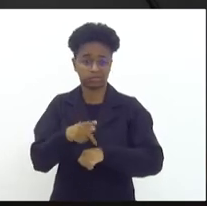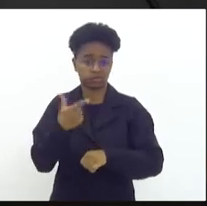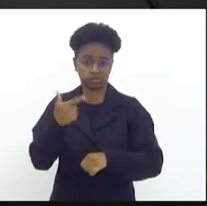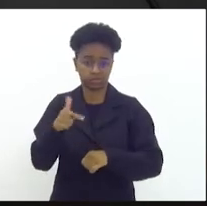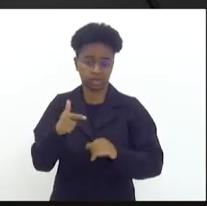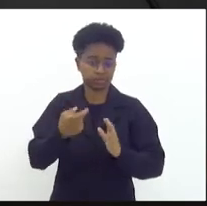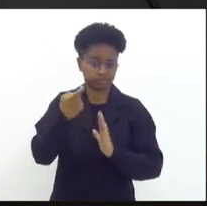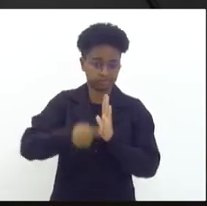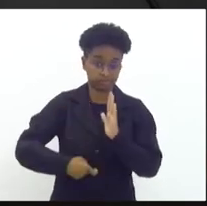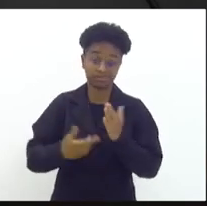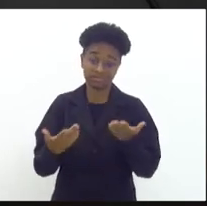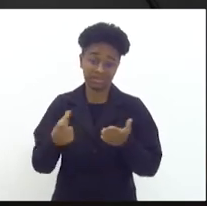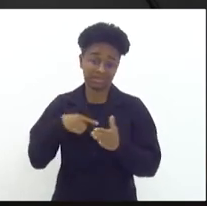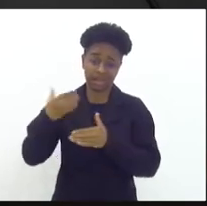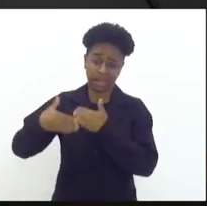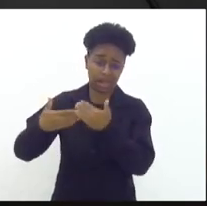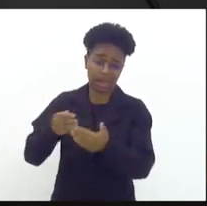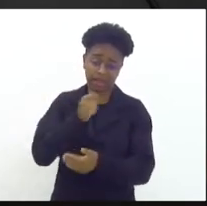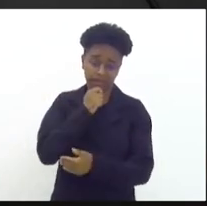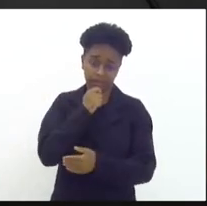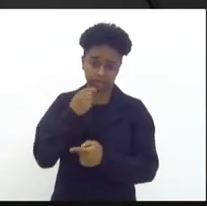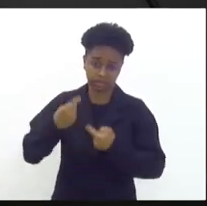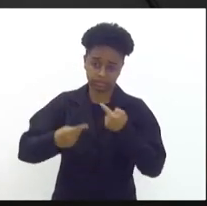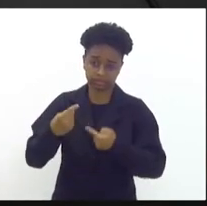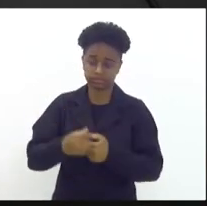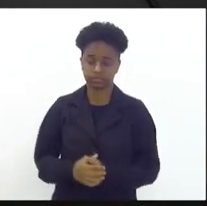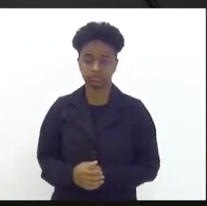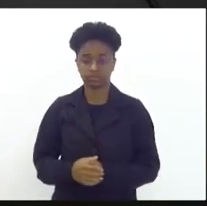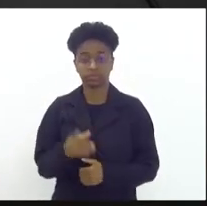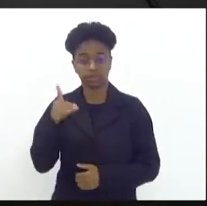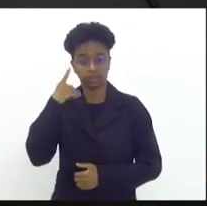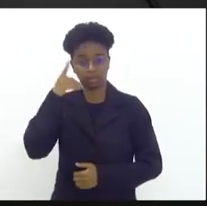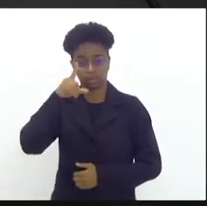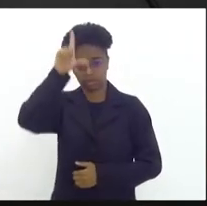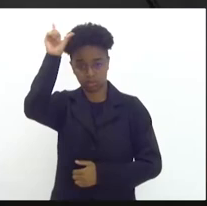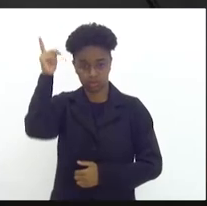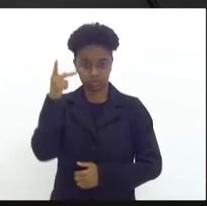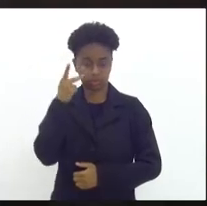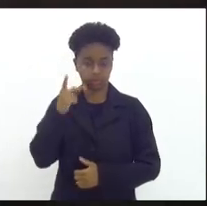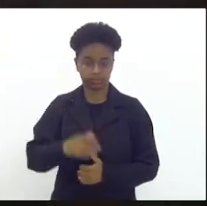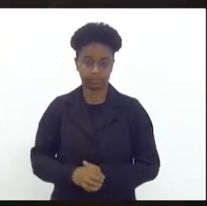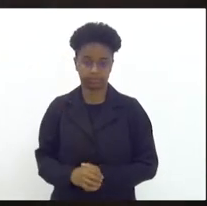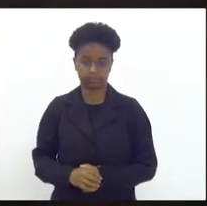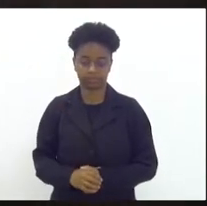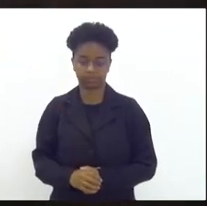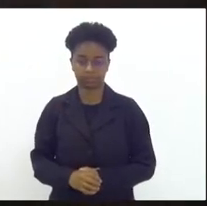muita coisa pela frente ainda Deputado Luiz Paulo